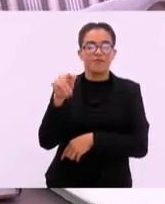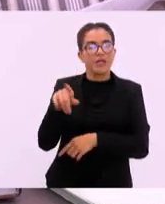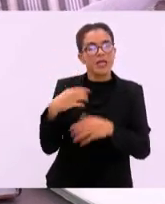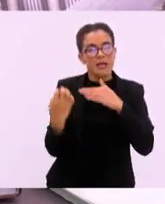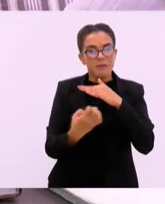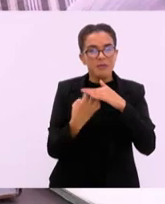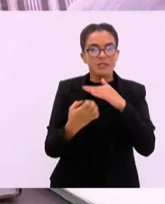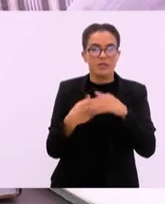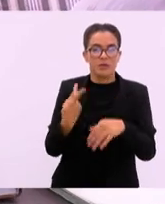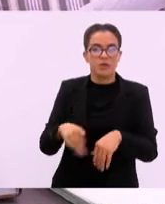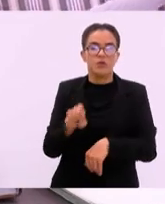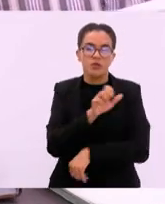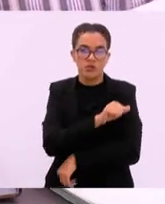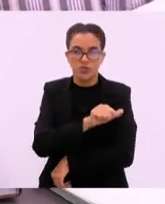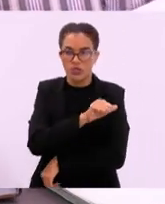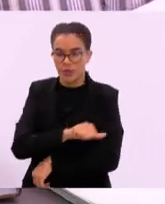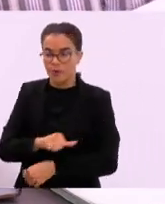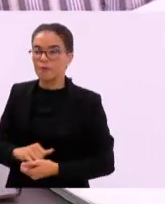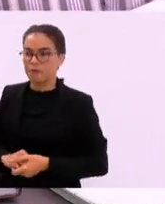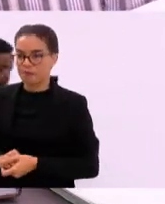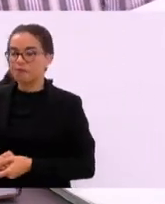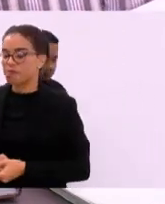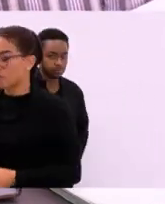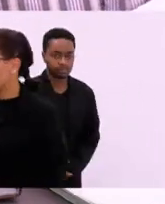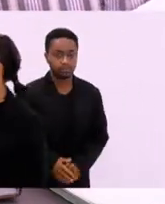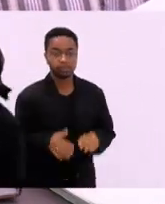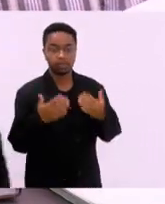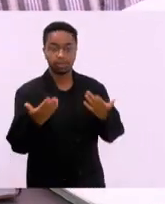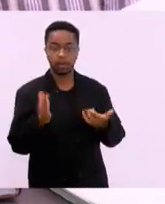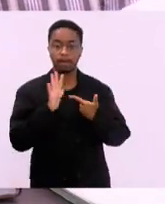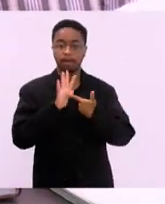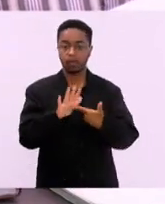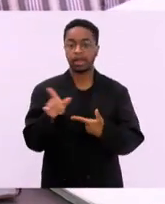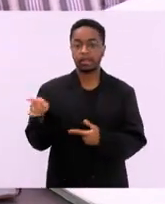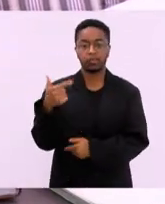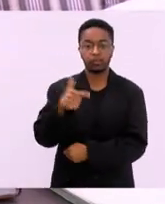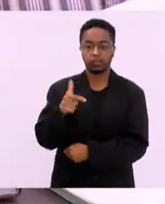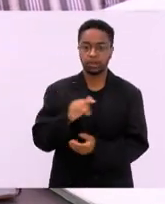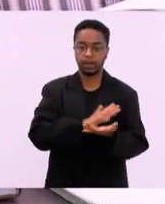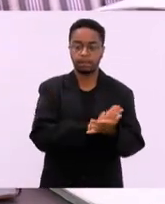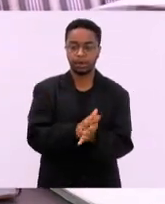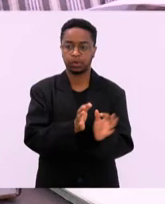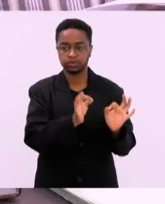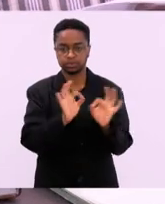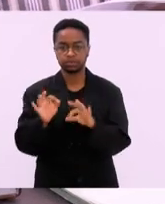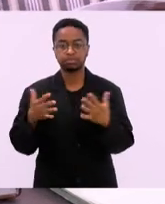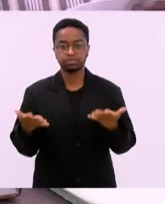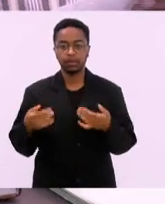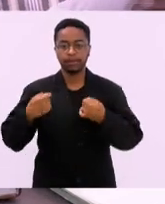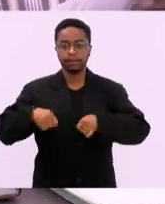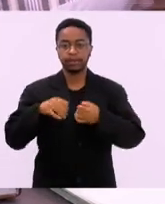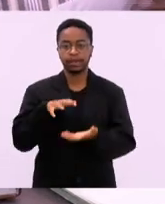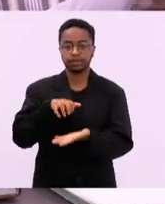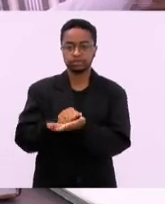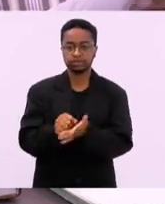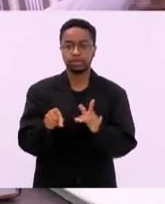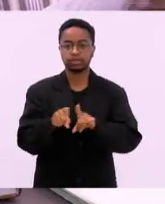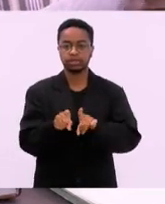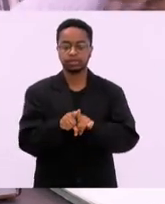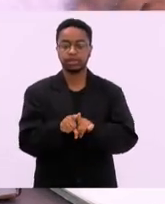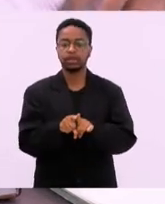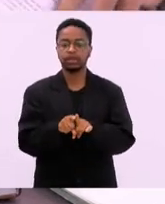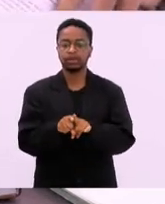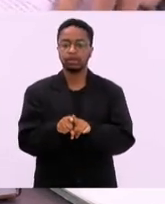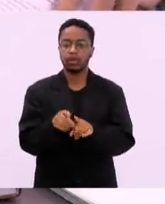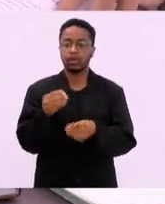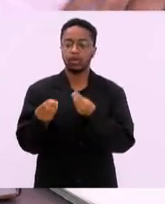Empresarial aqui do Rio de Janeiro, que mostra a ausência de preconceito da deputada. Eu queria apenas registrar essa